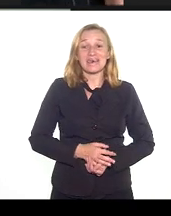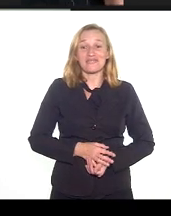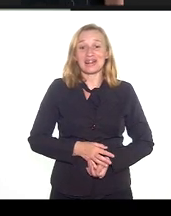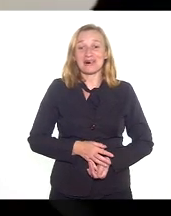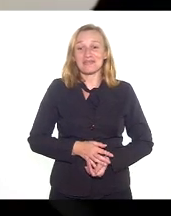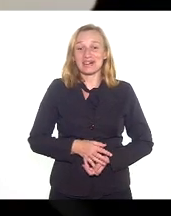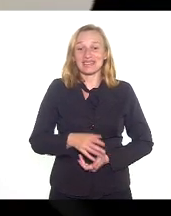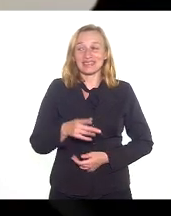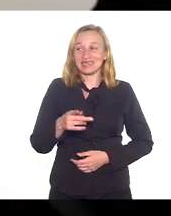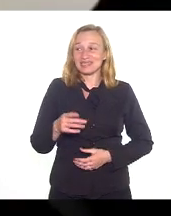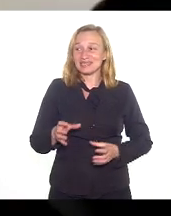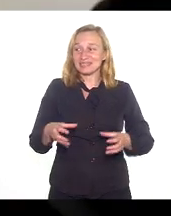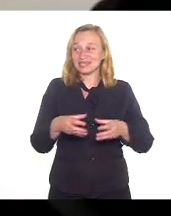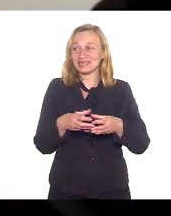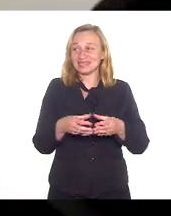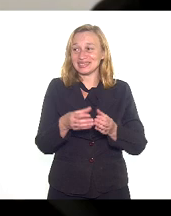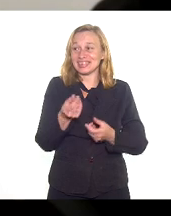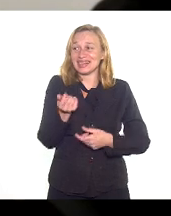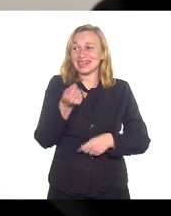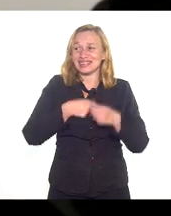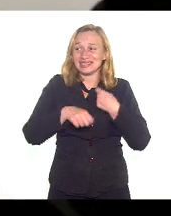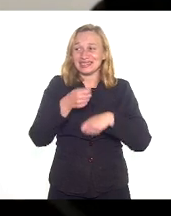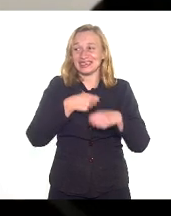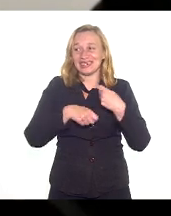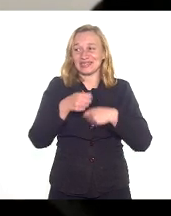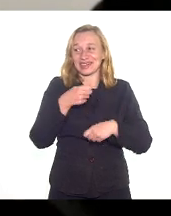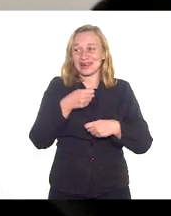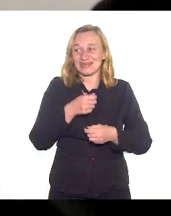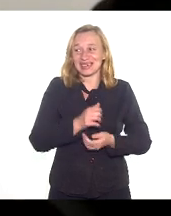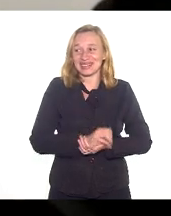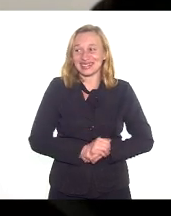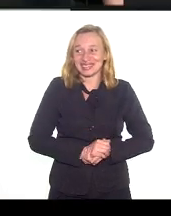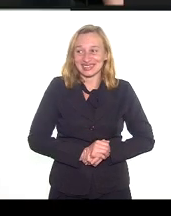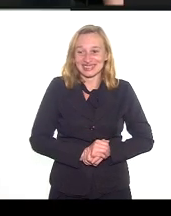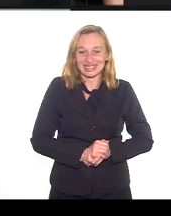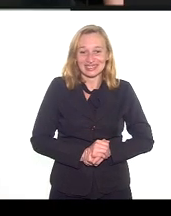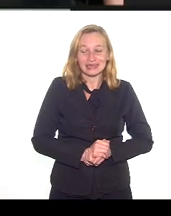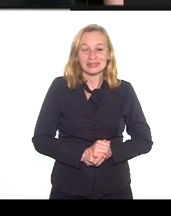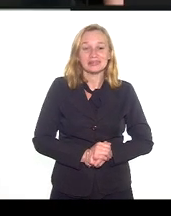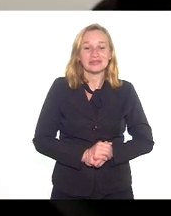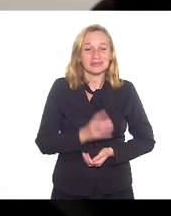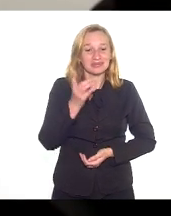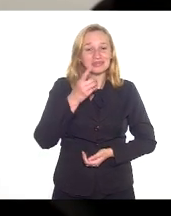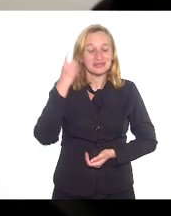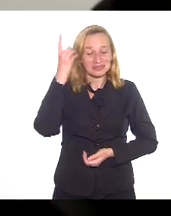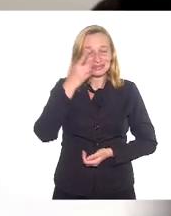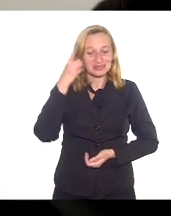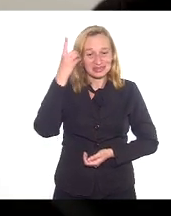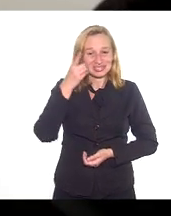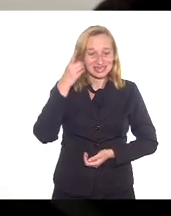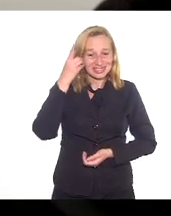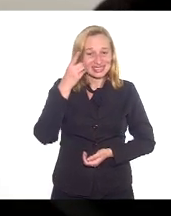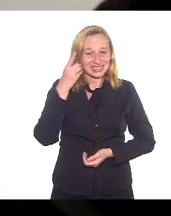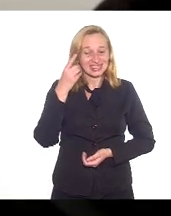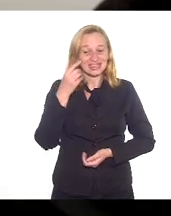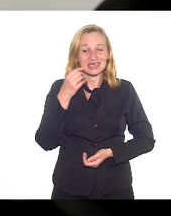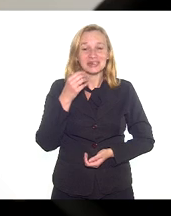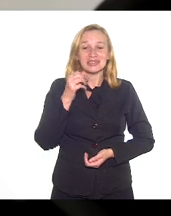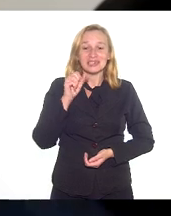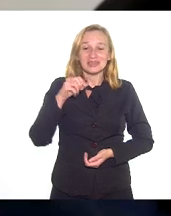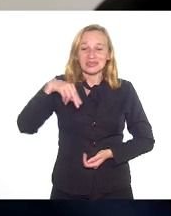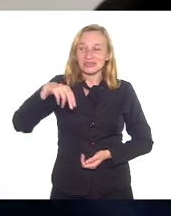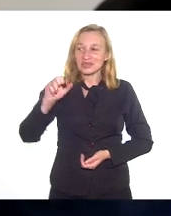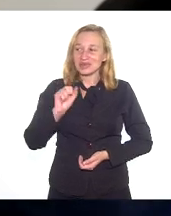Pela Comissão de Economia, deputado Valdeque Carneiro. Perdão, deputado Noel de